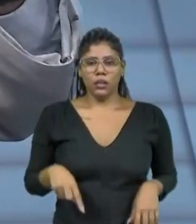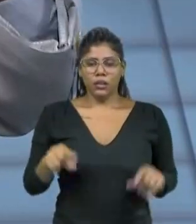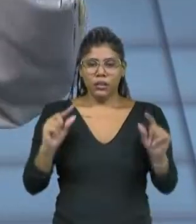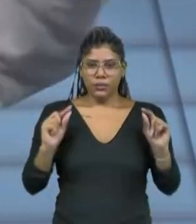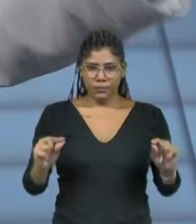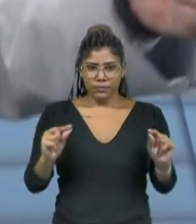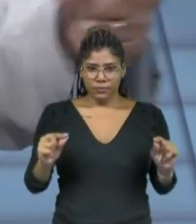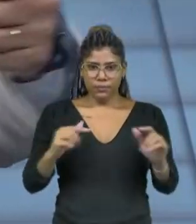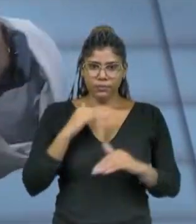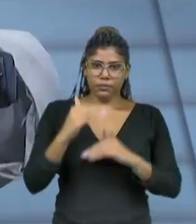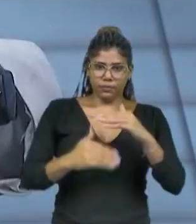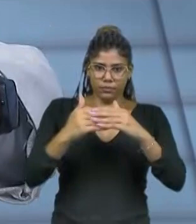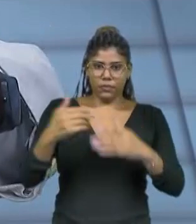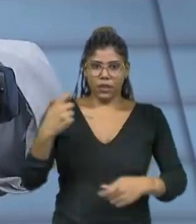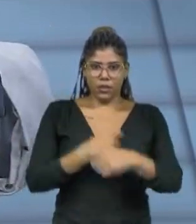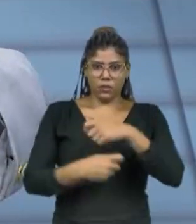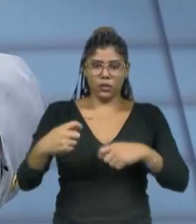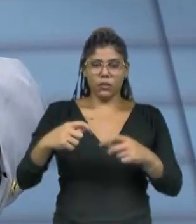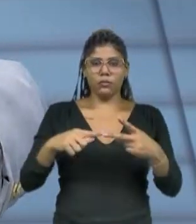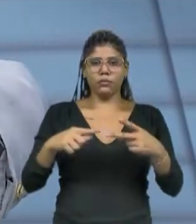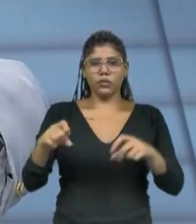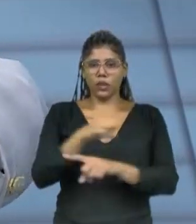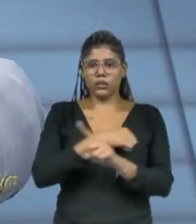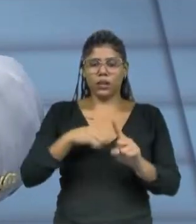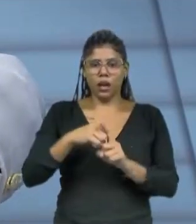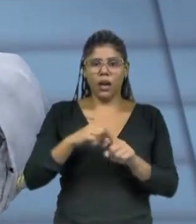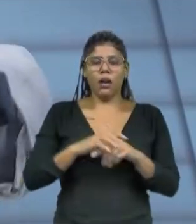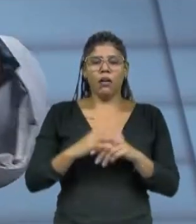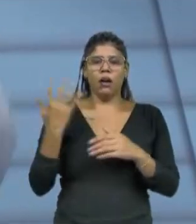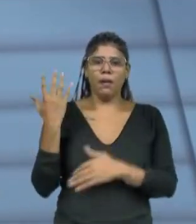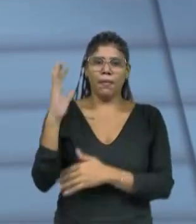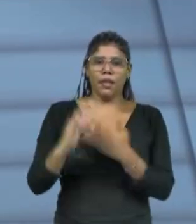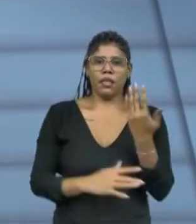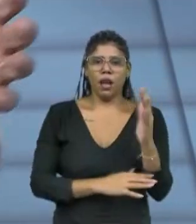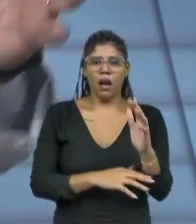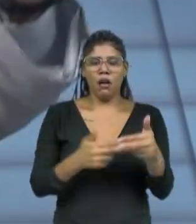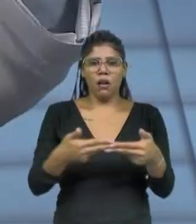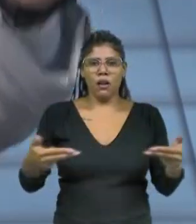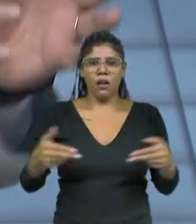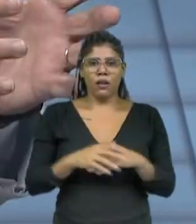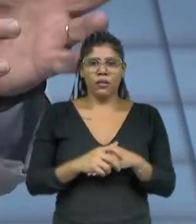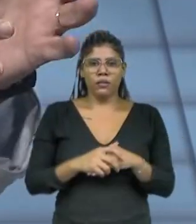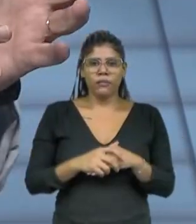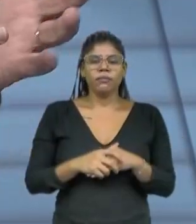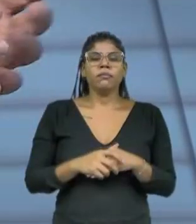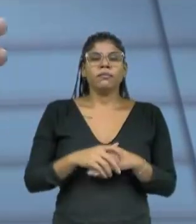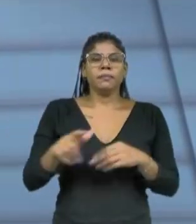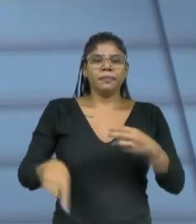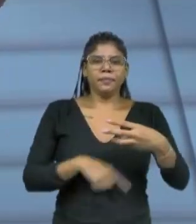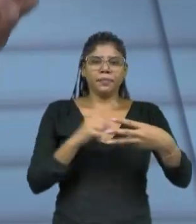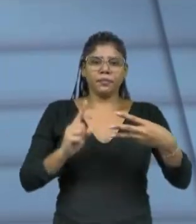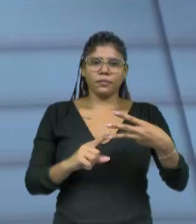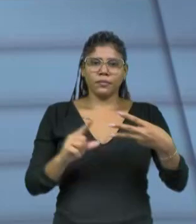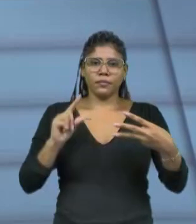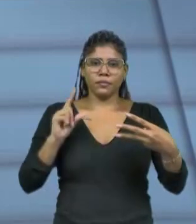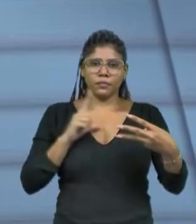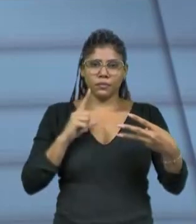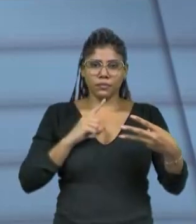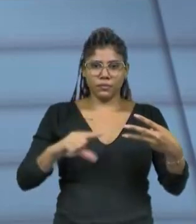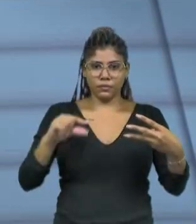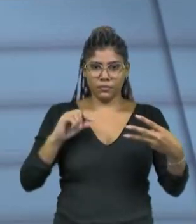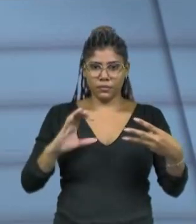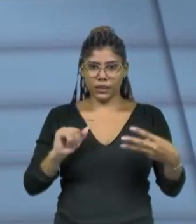questão do desenvolvimento econômico, desenvolvimento social, ambiental e territorial. E aqui no lado esquerdo você tem as cadeias